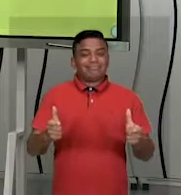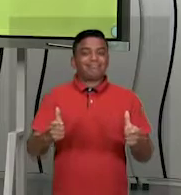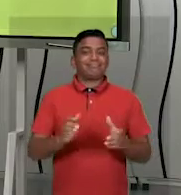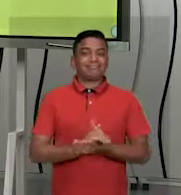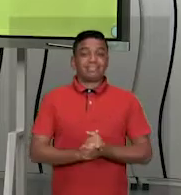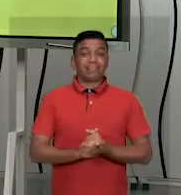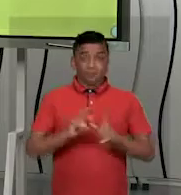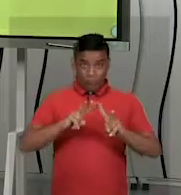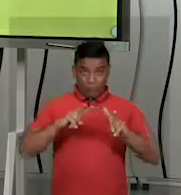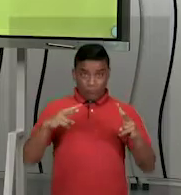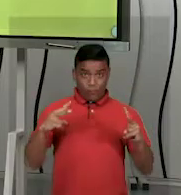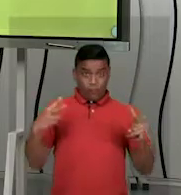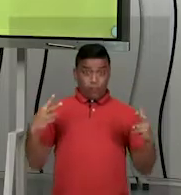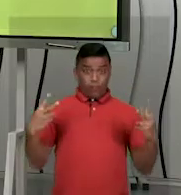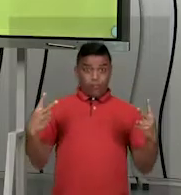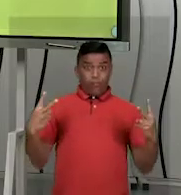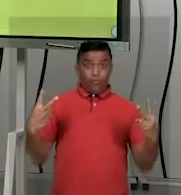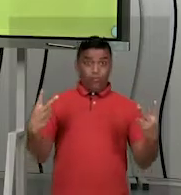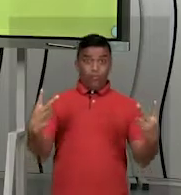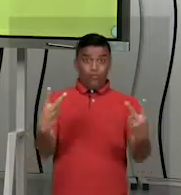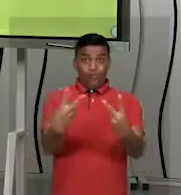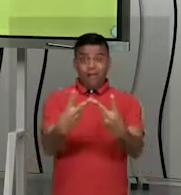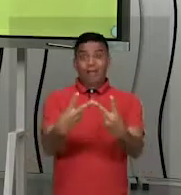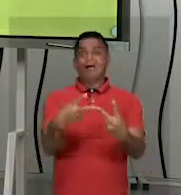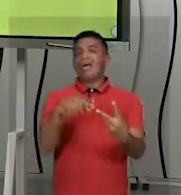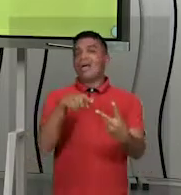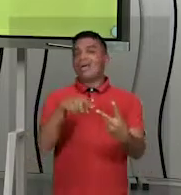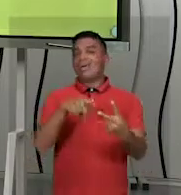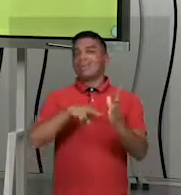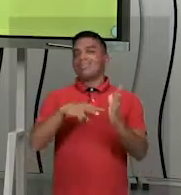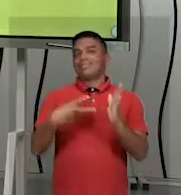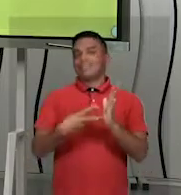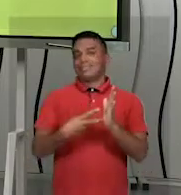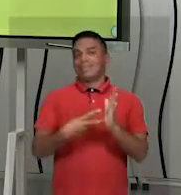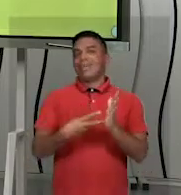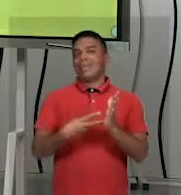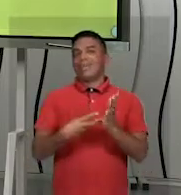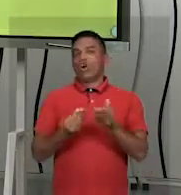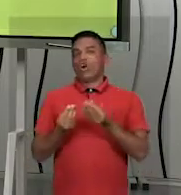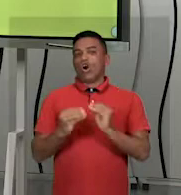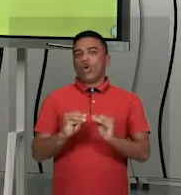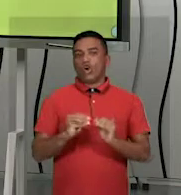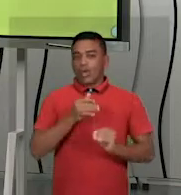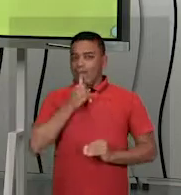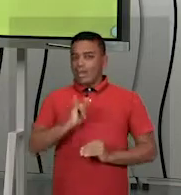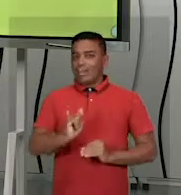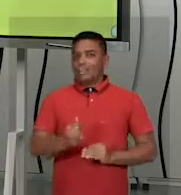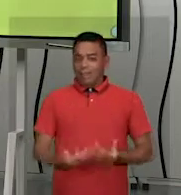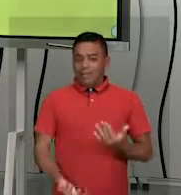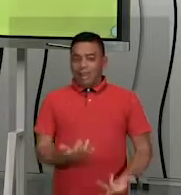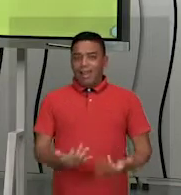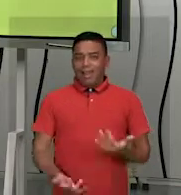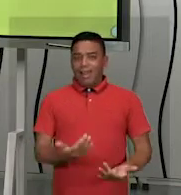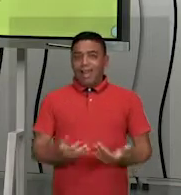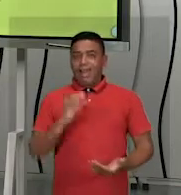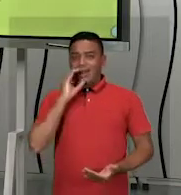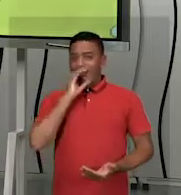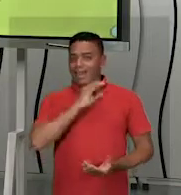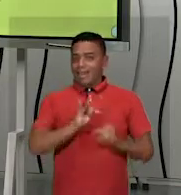volume aumenta e ele se expande, significa que ele recebeu algum tipo de energia térmica. Bom,